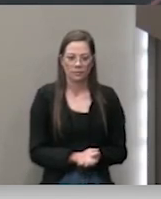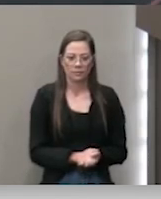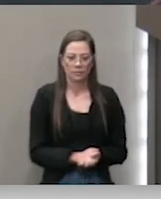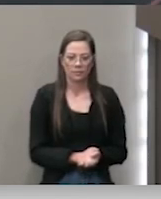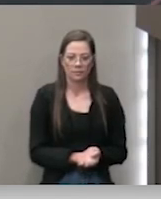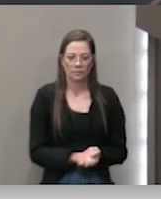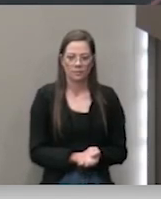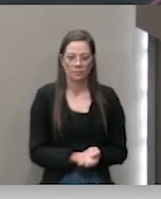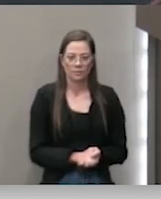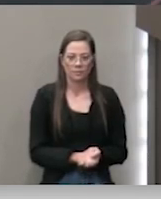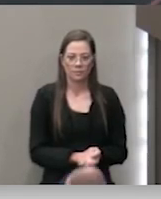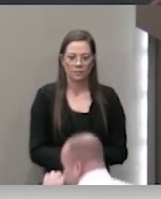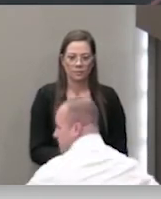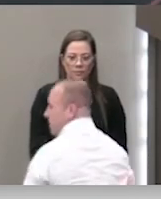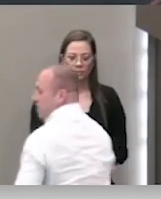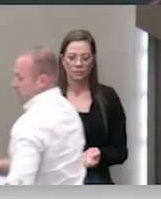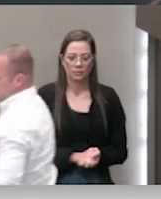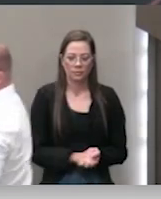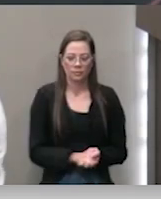Ei, papai do céu.